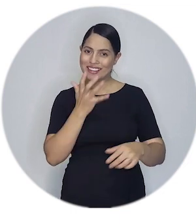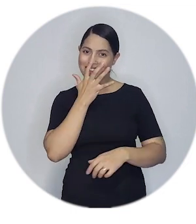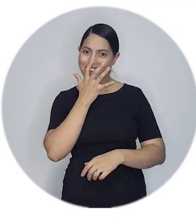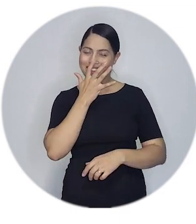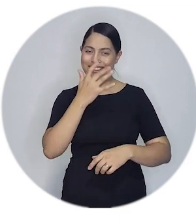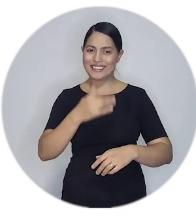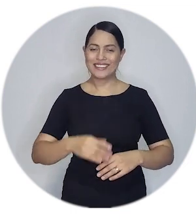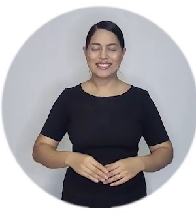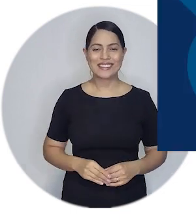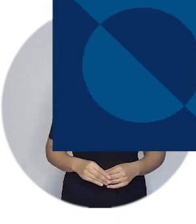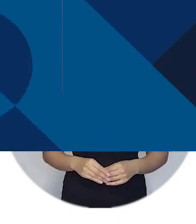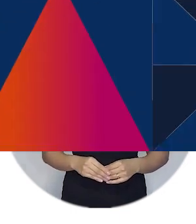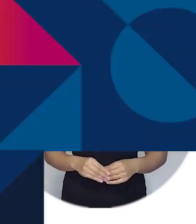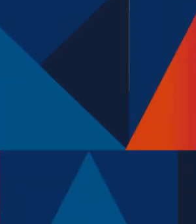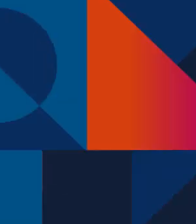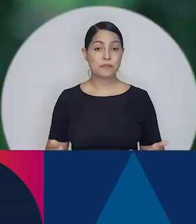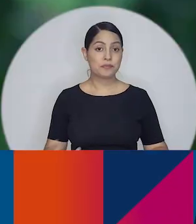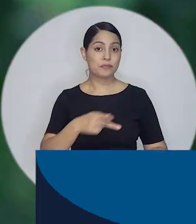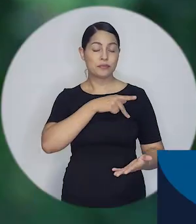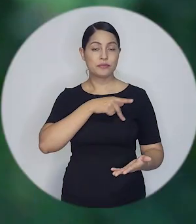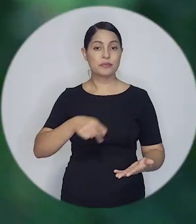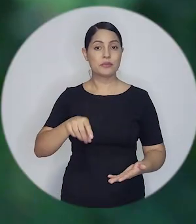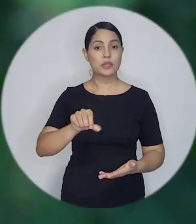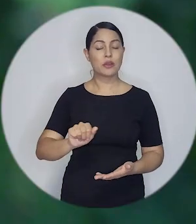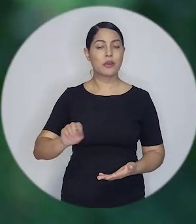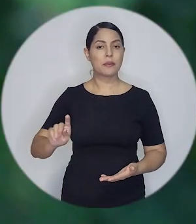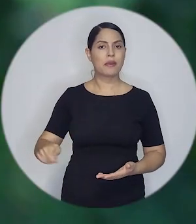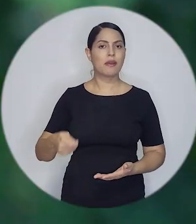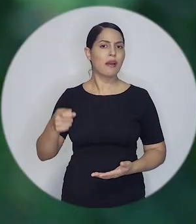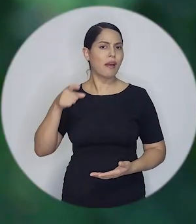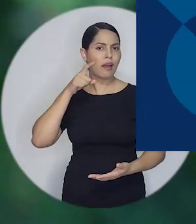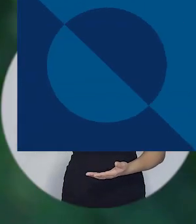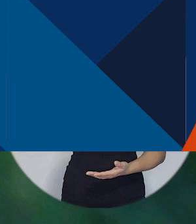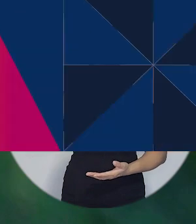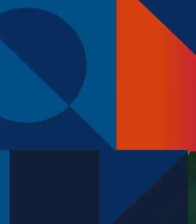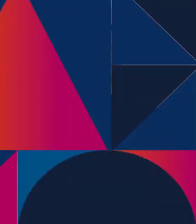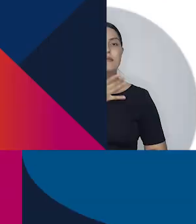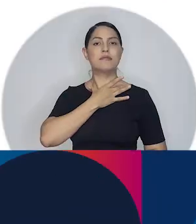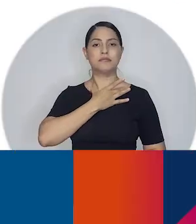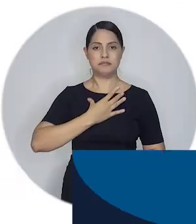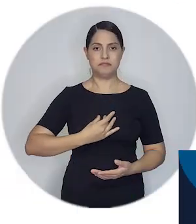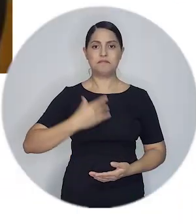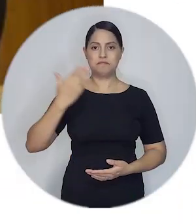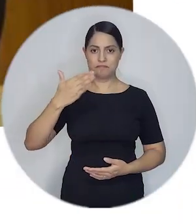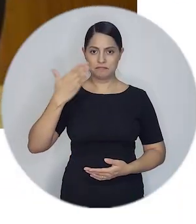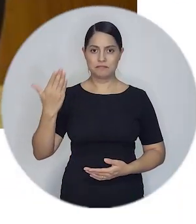tudo na palma da mão. Não deixe de conferir. O presidente nacional da OAB recebeu